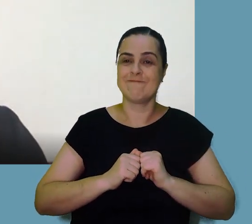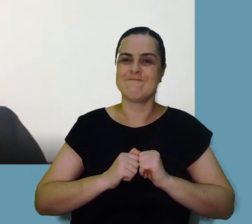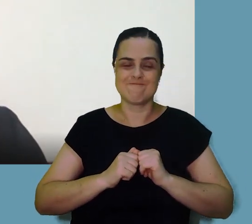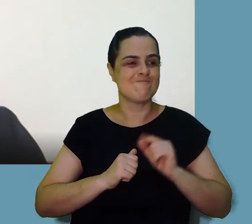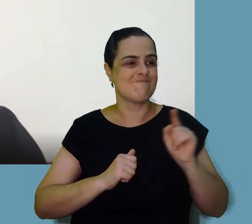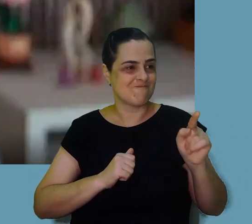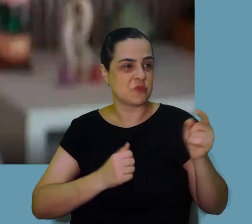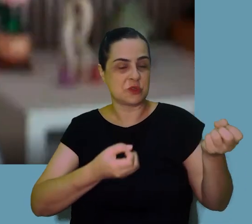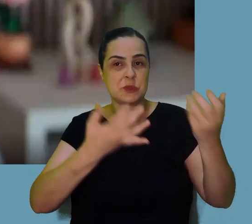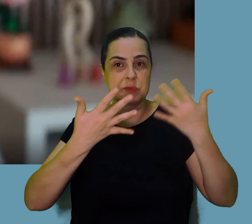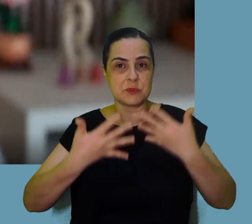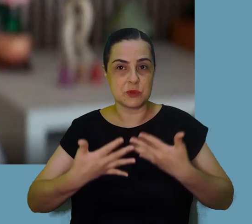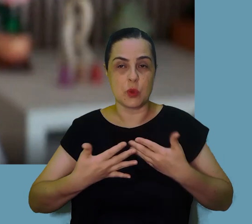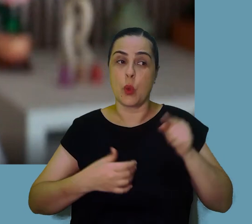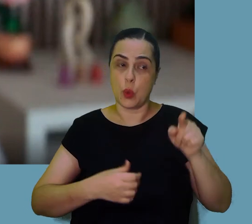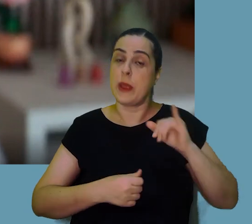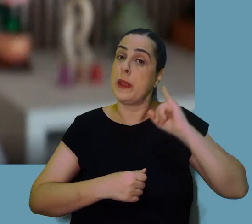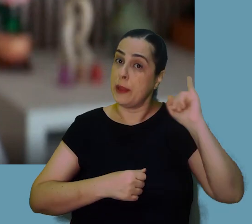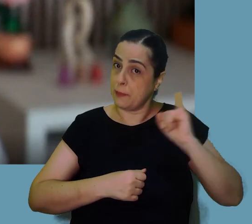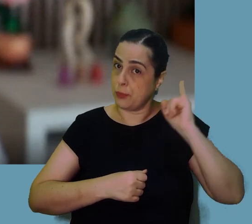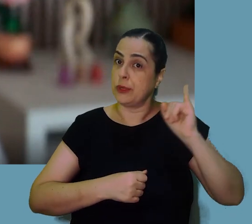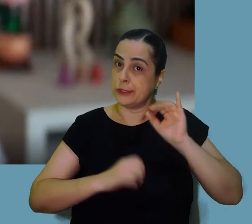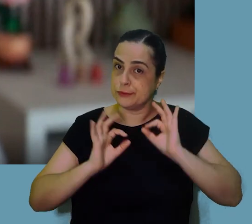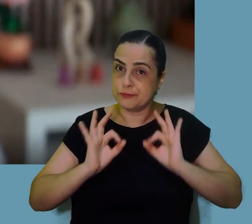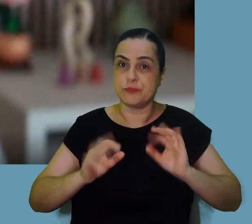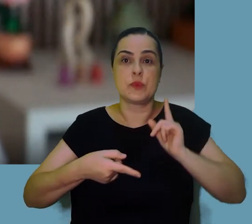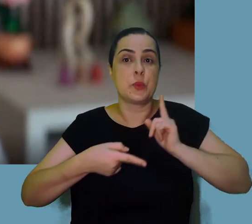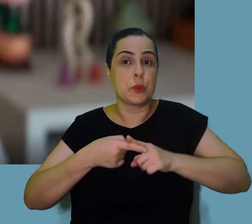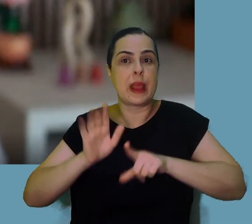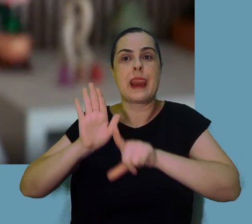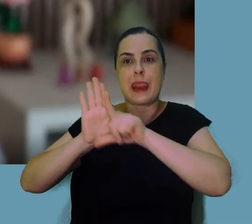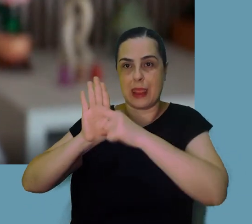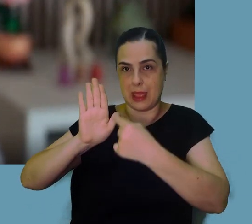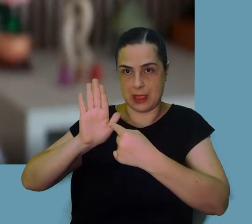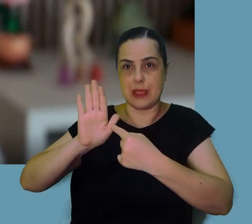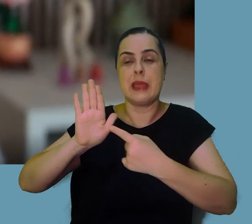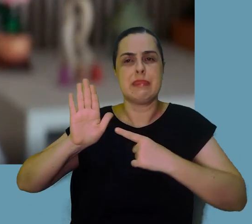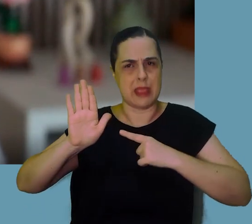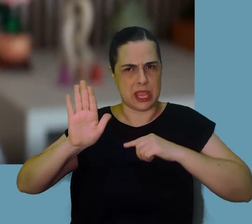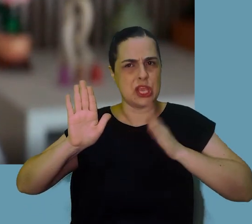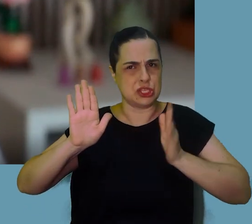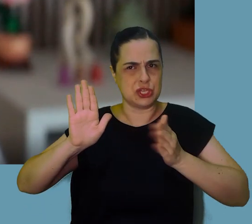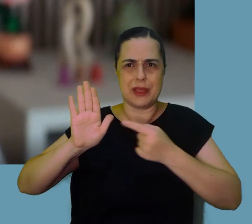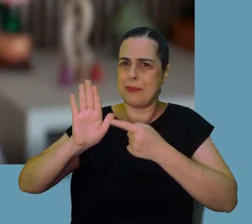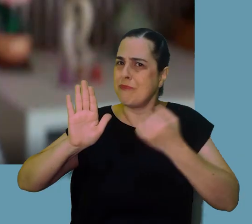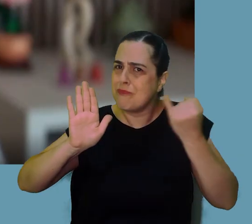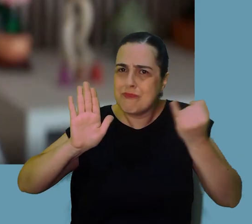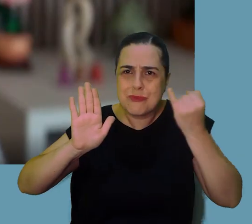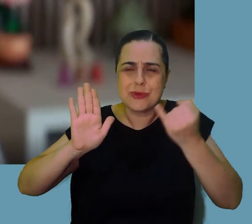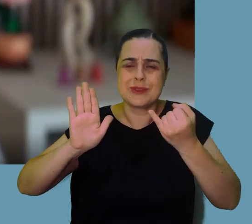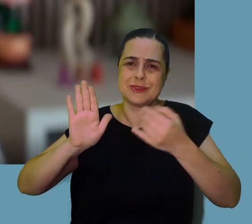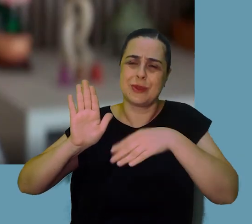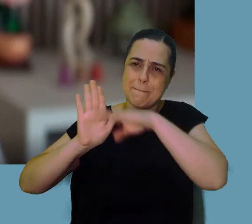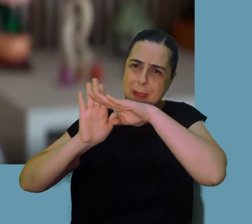Eu acho que você traz algo muito importante, né, Dé? Porque assim, a gente tem a lei, e a lei ela é fundamental, e quando a gente traz isso,